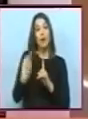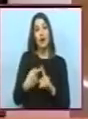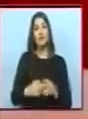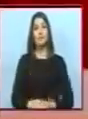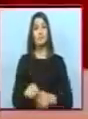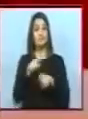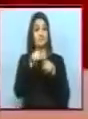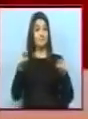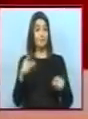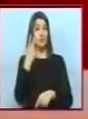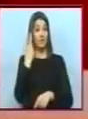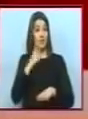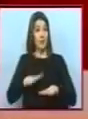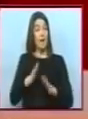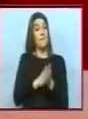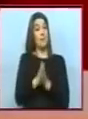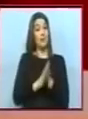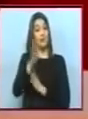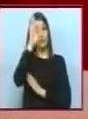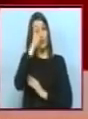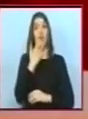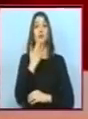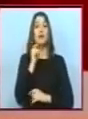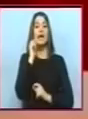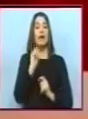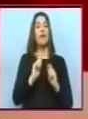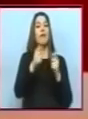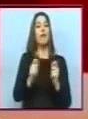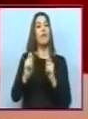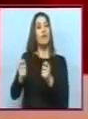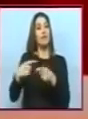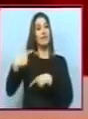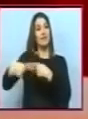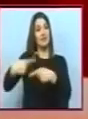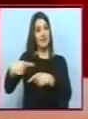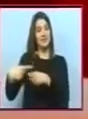Quanto a si, ainda em vida, aproveite para deixar definido a quem quer deixar os